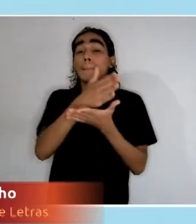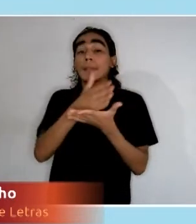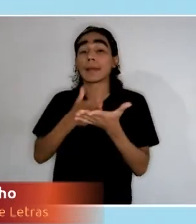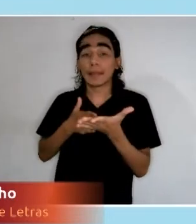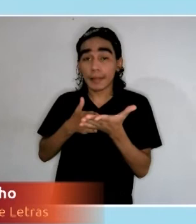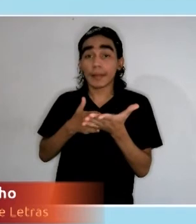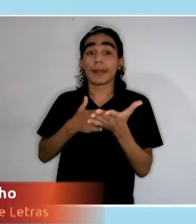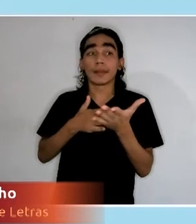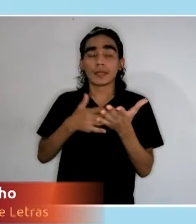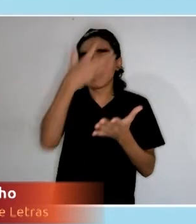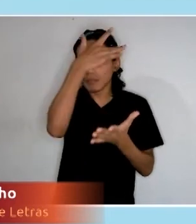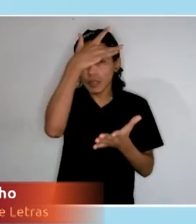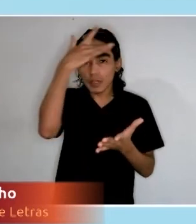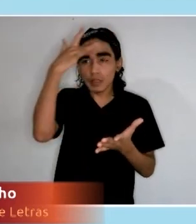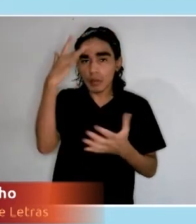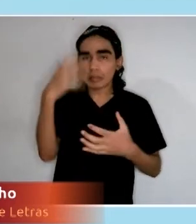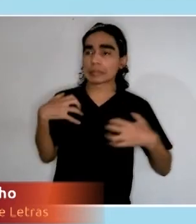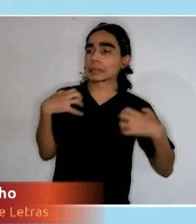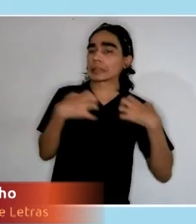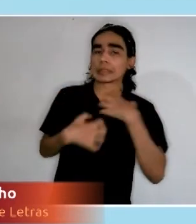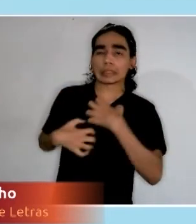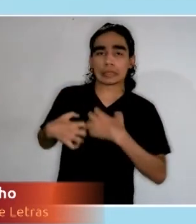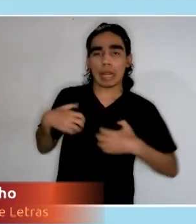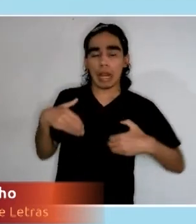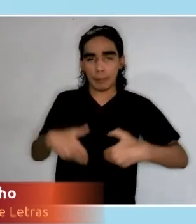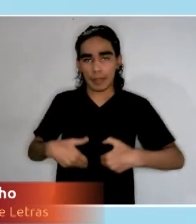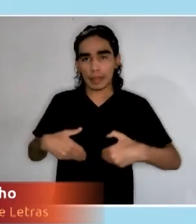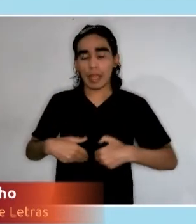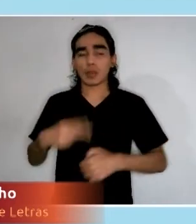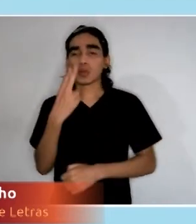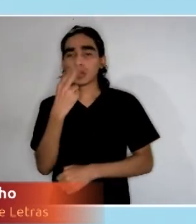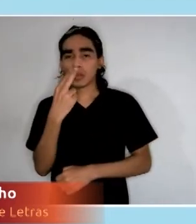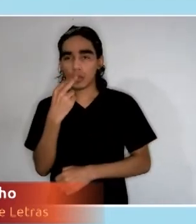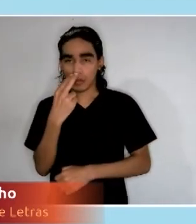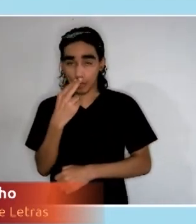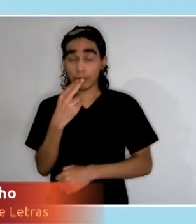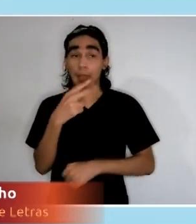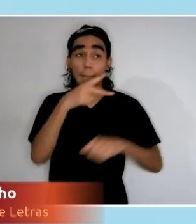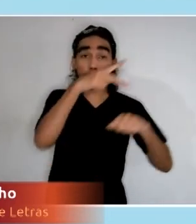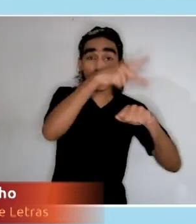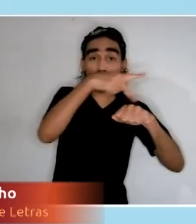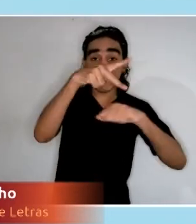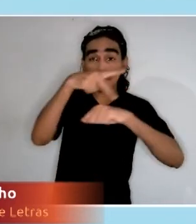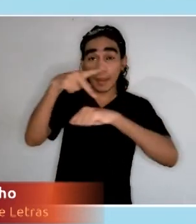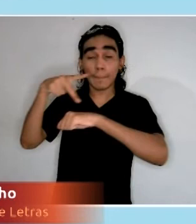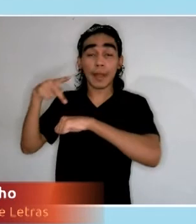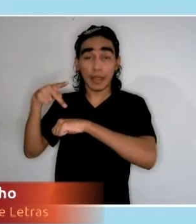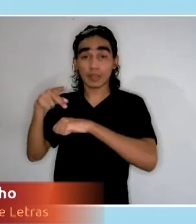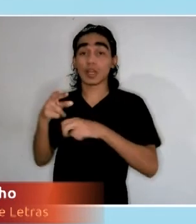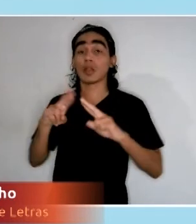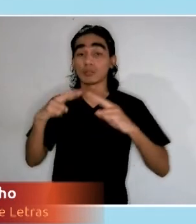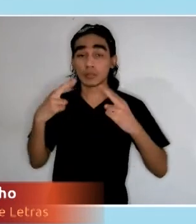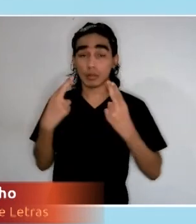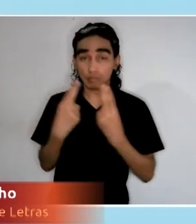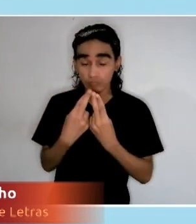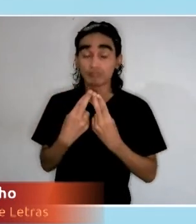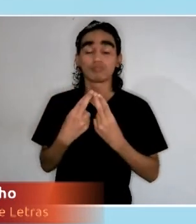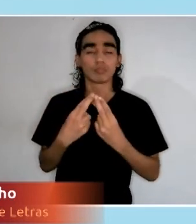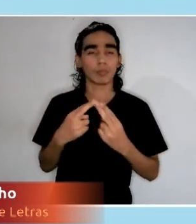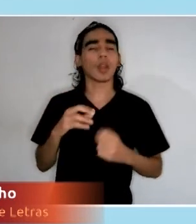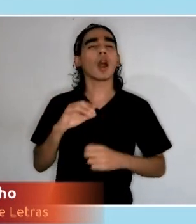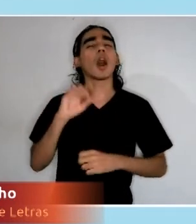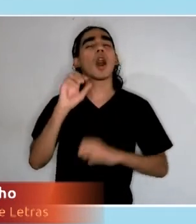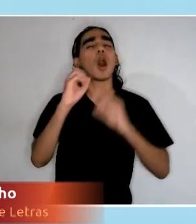em insegurança alimentar e nutricional em vários países que participaram dos ODMs, né? Então, com isso, a